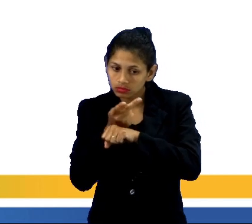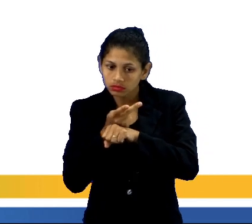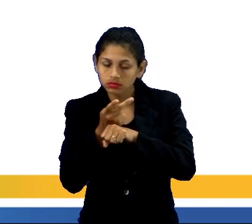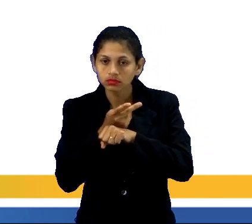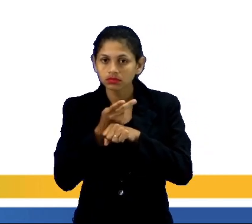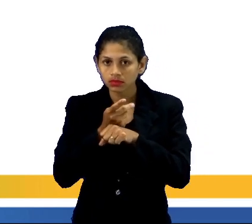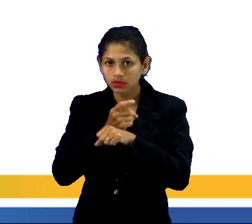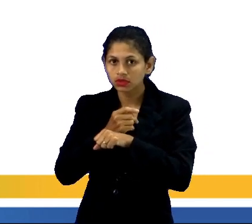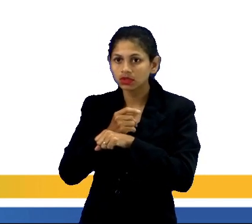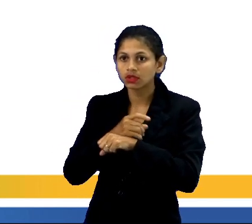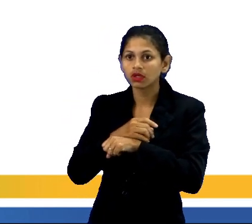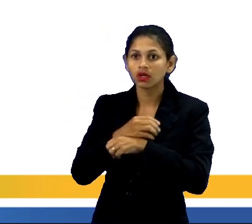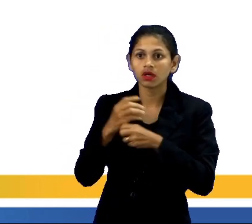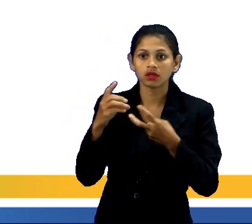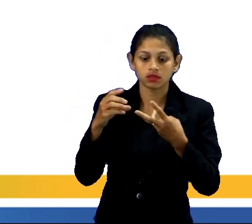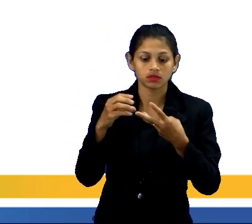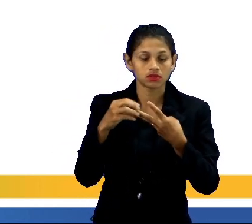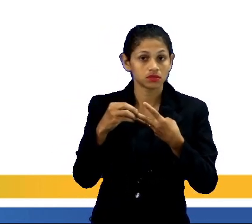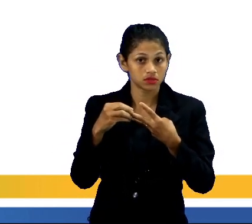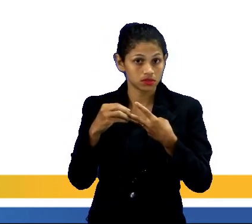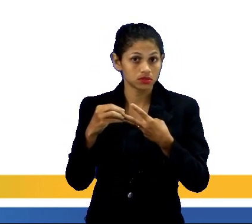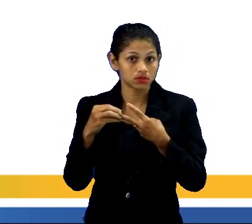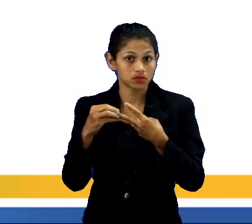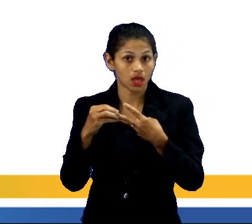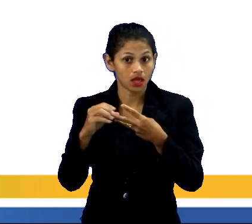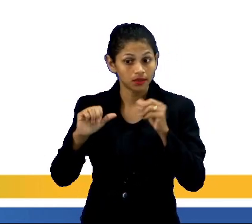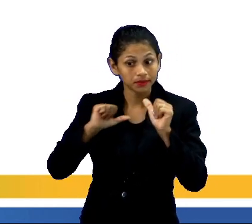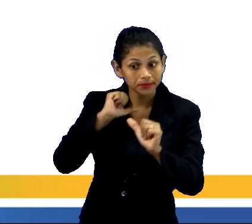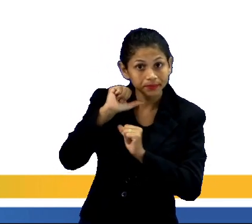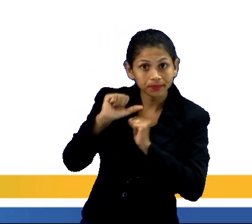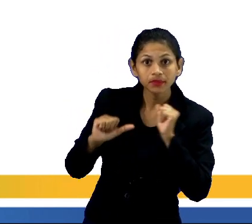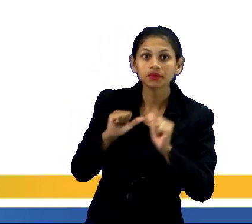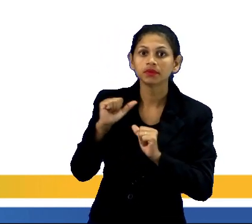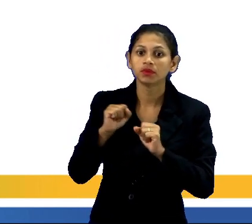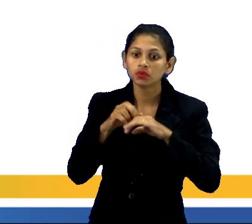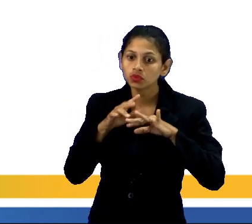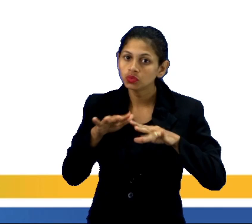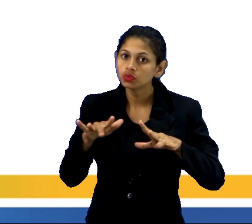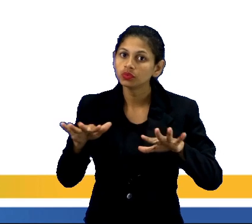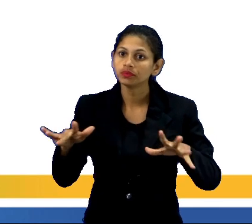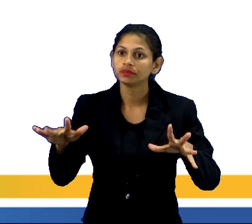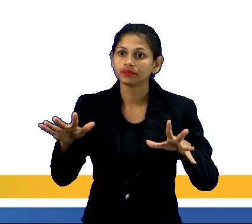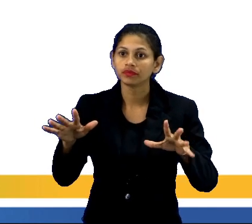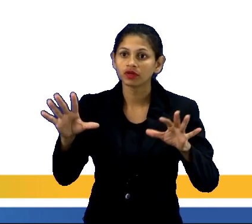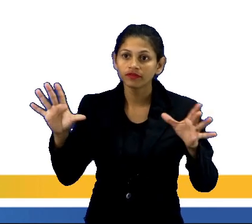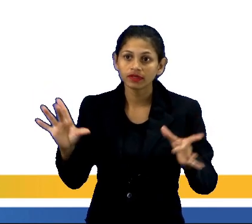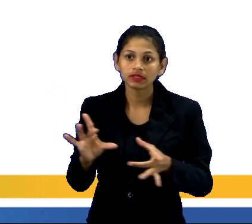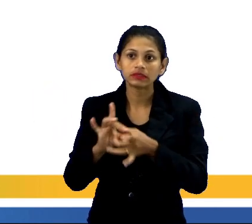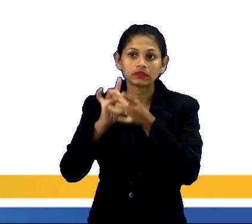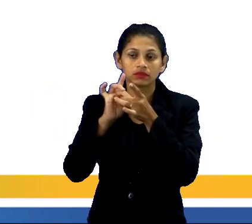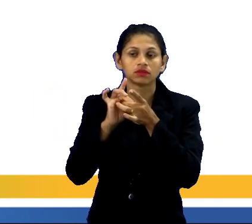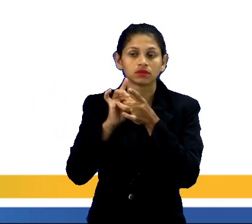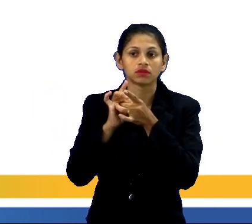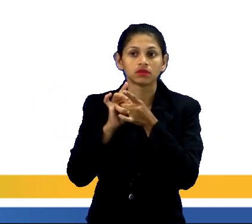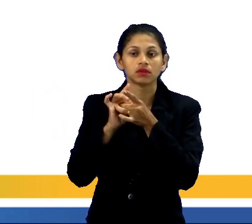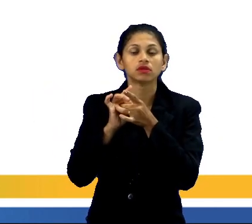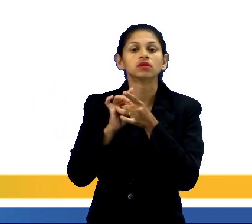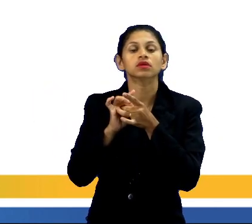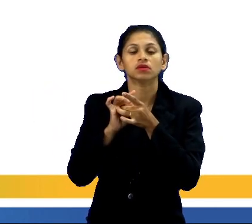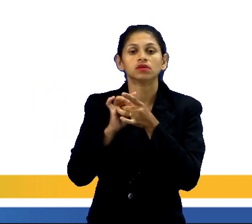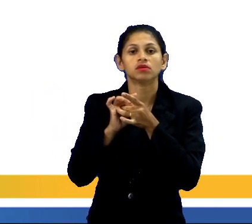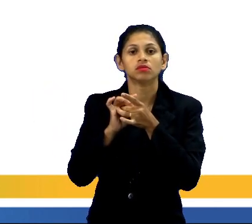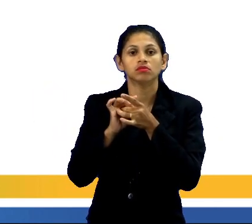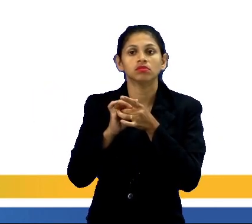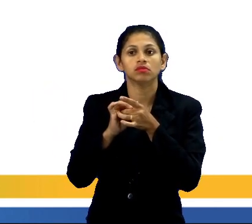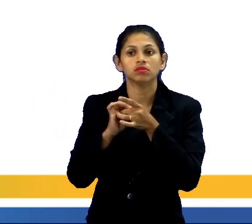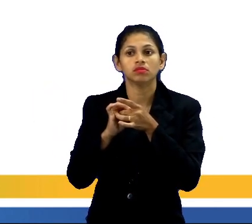com mutação. E aí, ela vai o quê? Ela vai se ligar aqui a uma célula que vai ter um